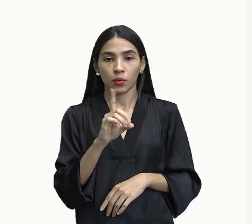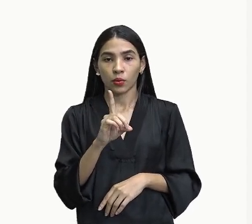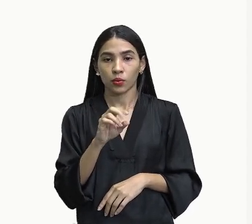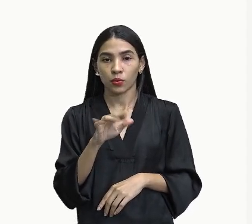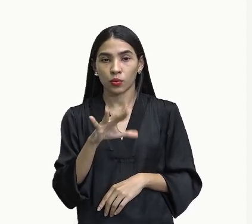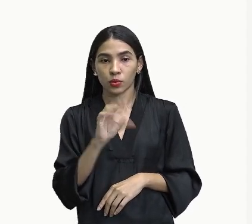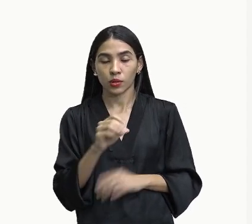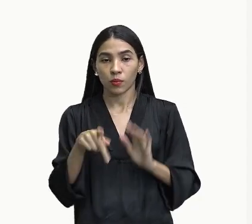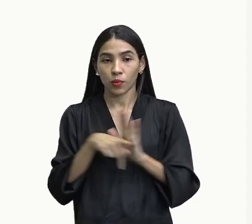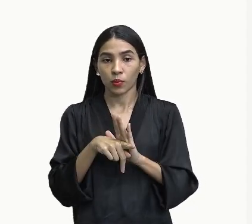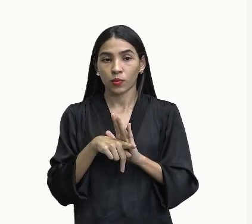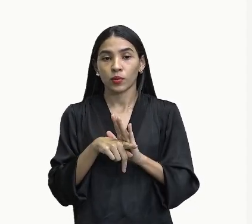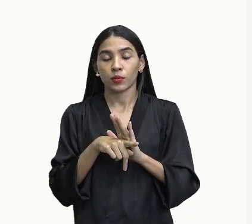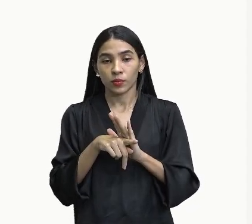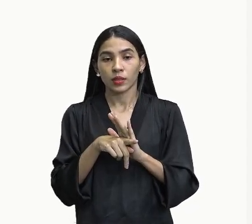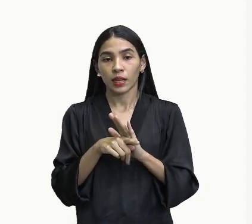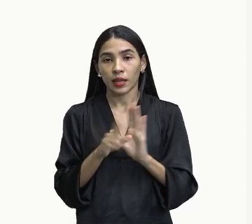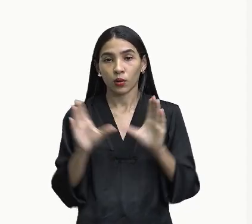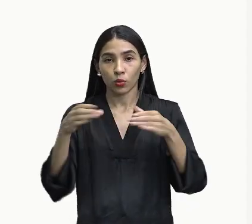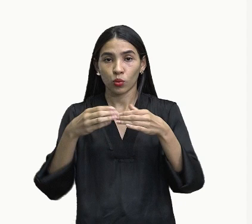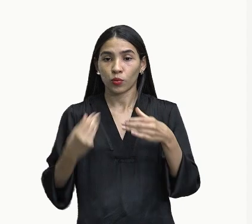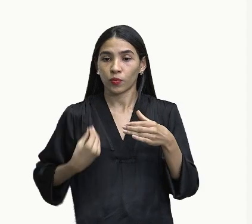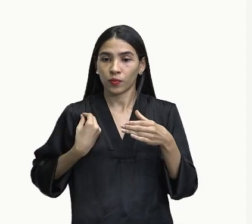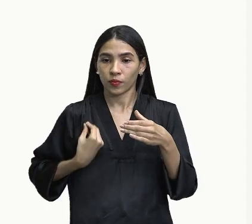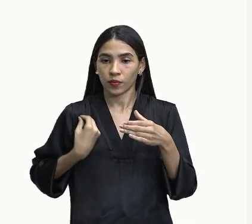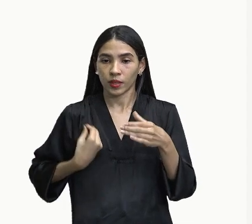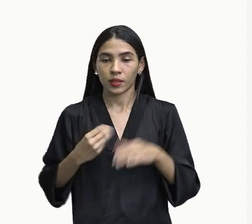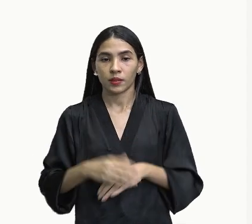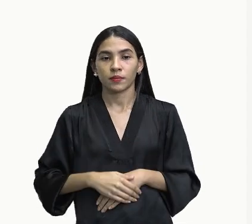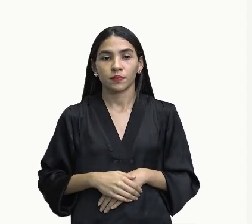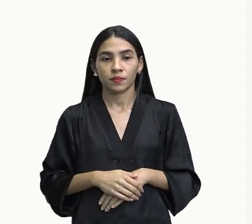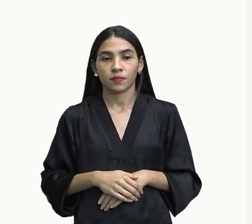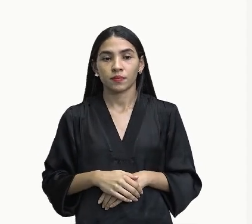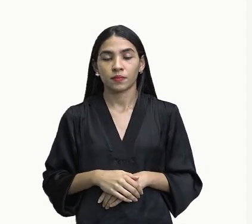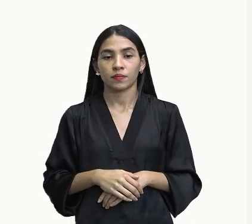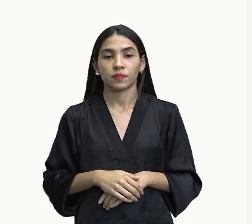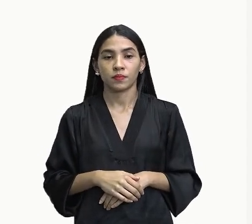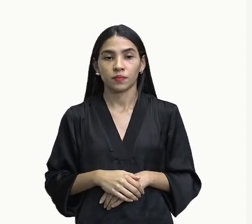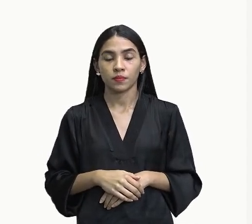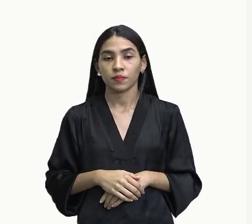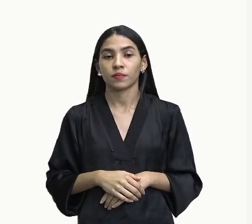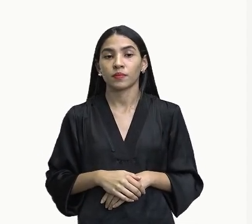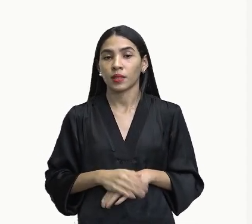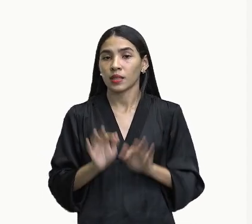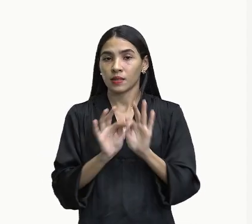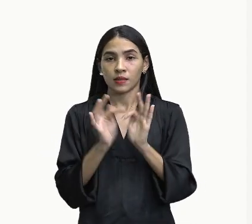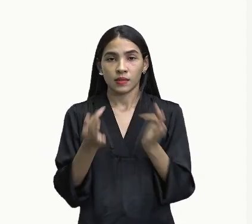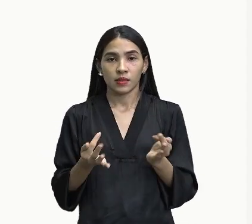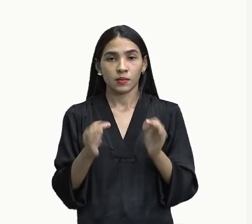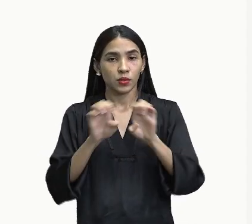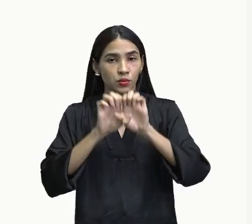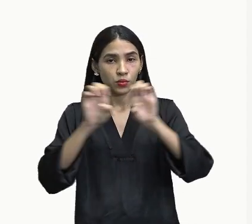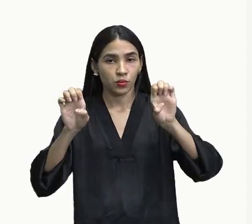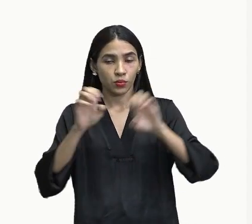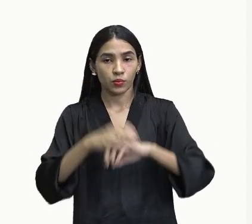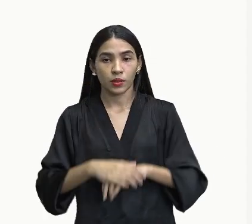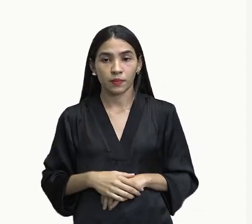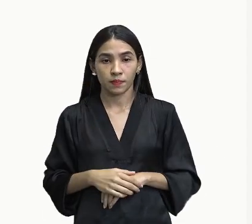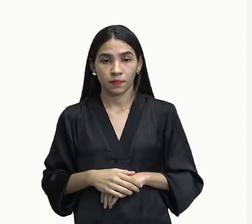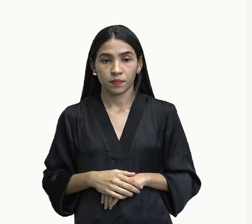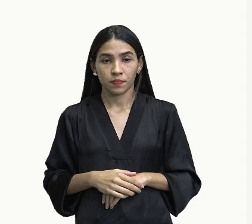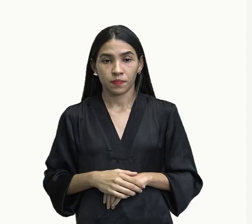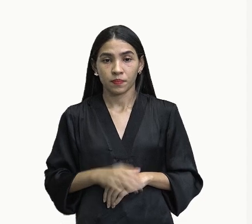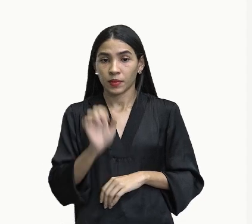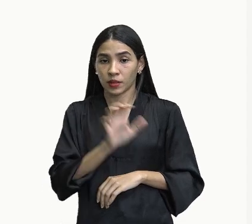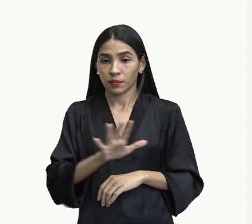né? Esse ciclo de vida, ele se classifica de forma muito simples, como está sendo representado aqui